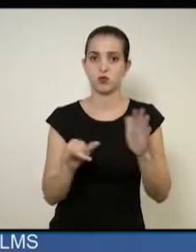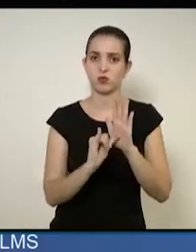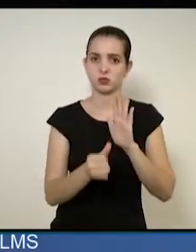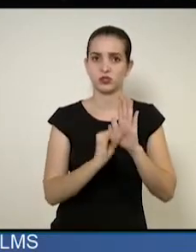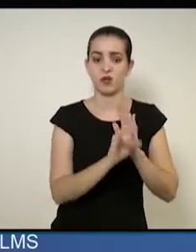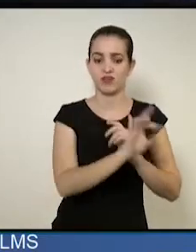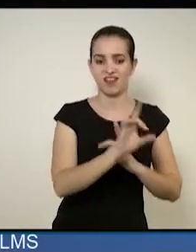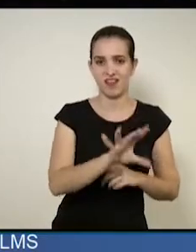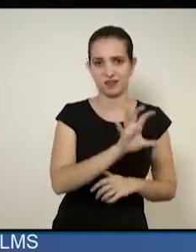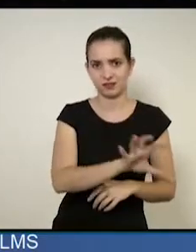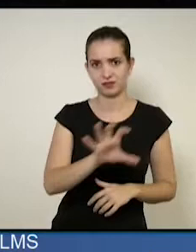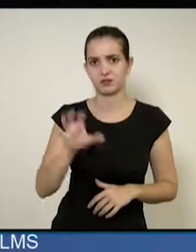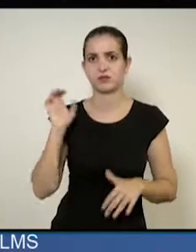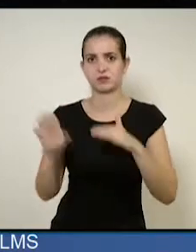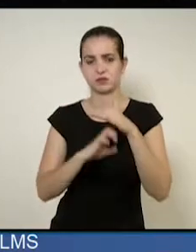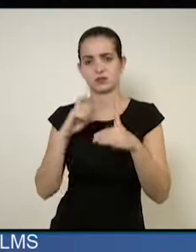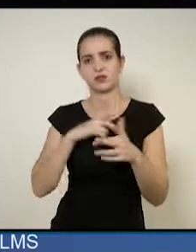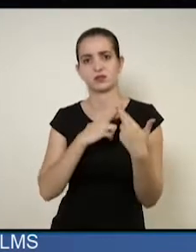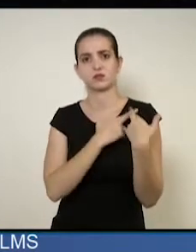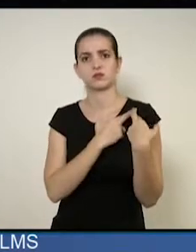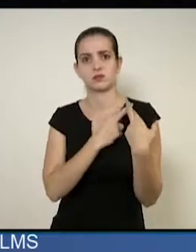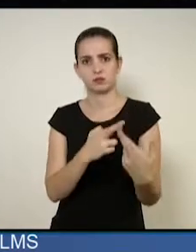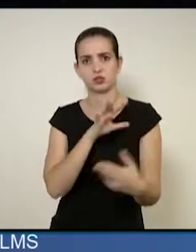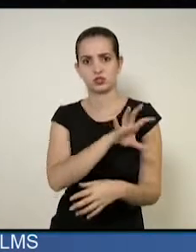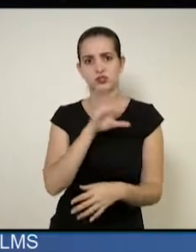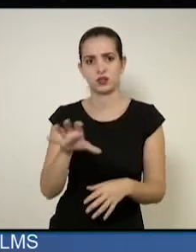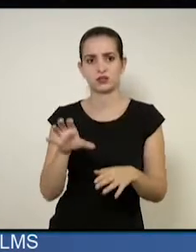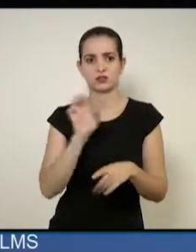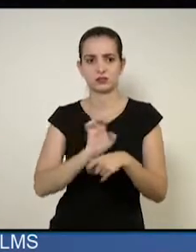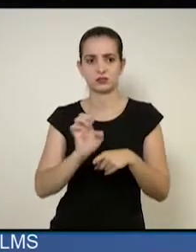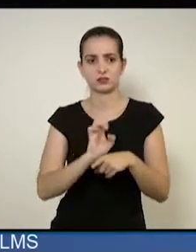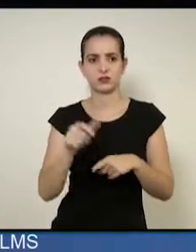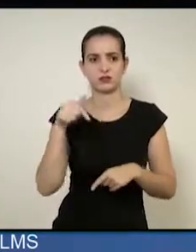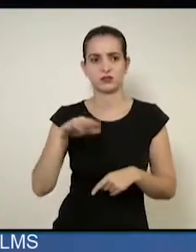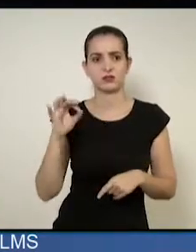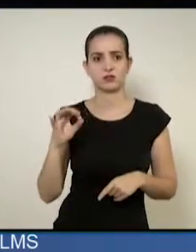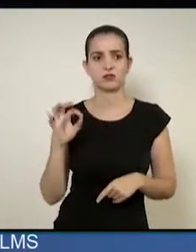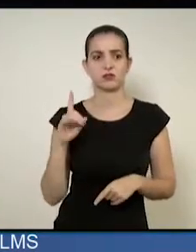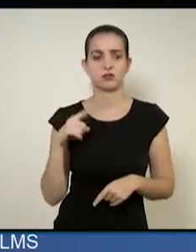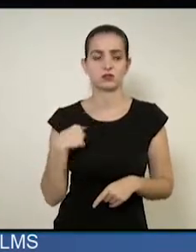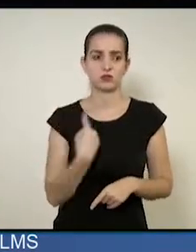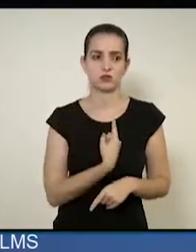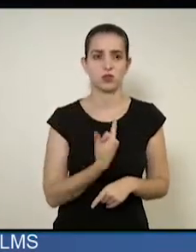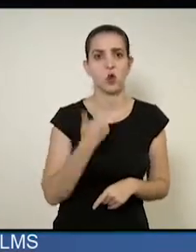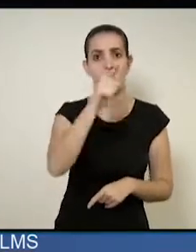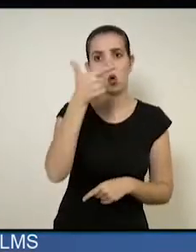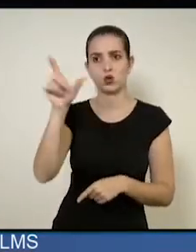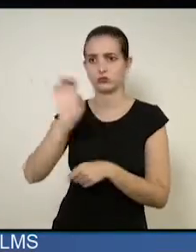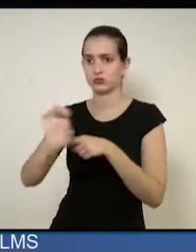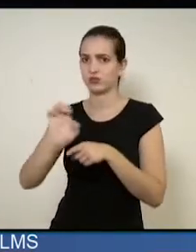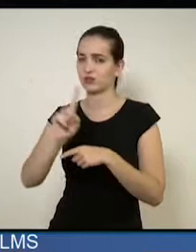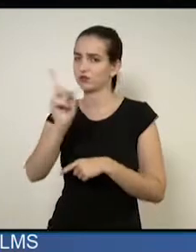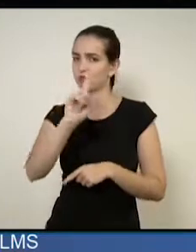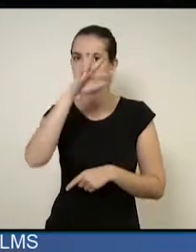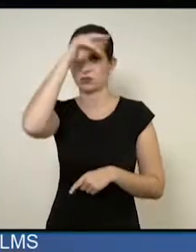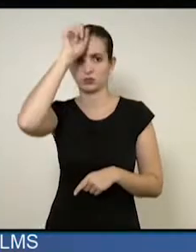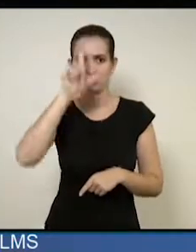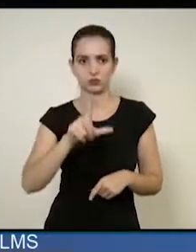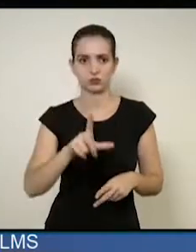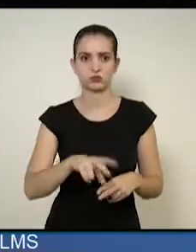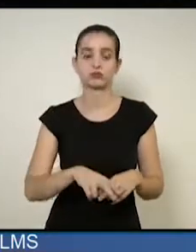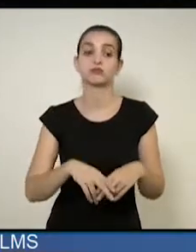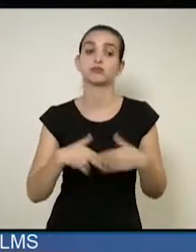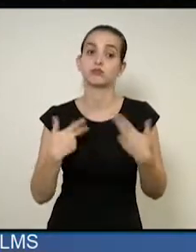tem a responsabilidade em determinados estados, e no caso da Claro, são outros que não Mato Grosso do Sul. Ou